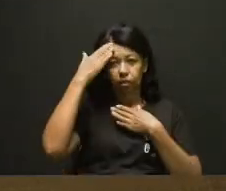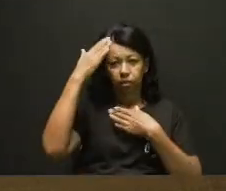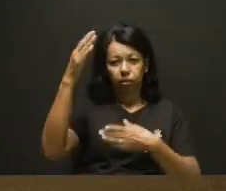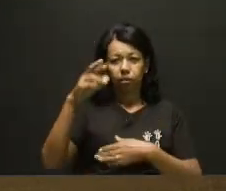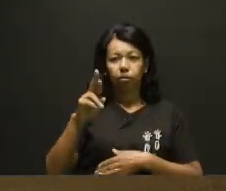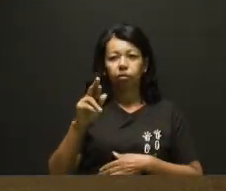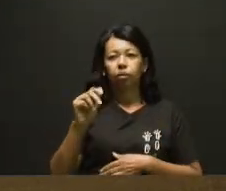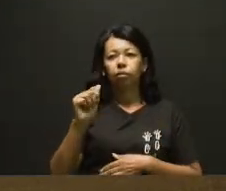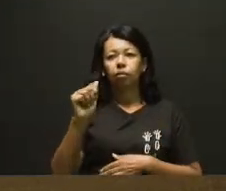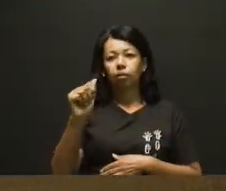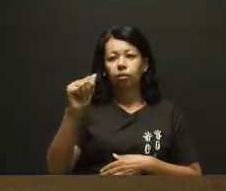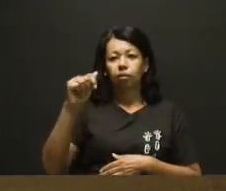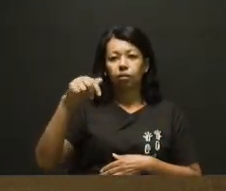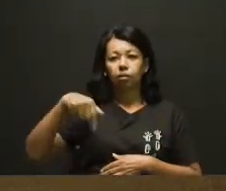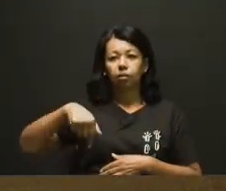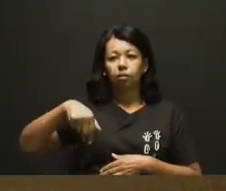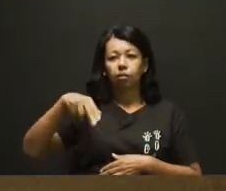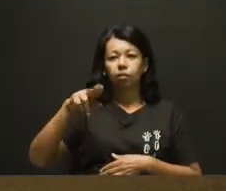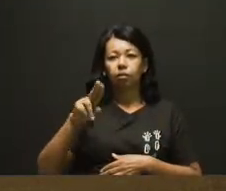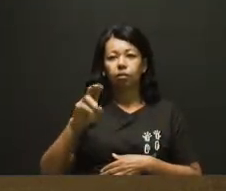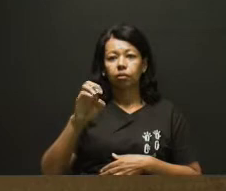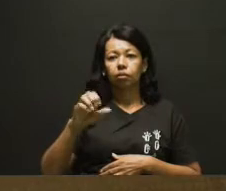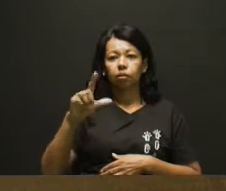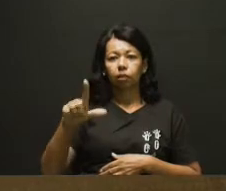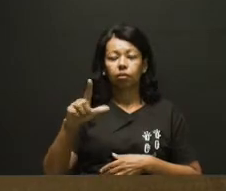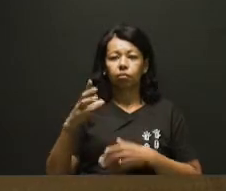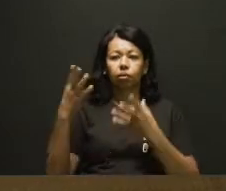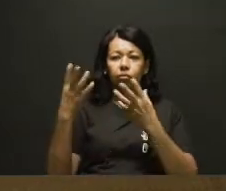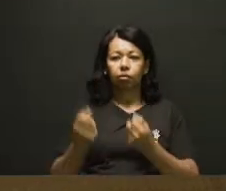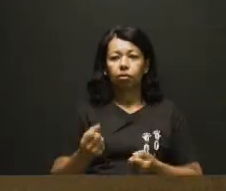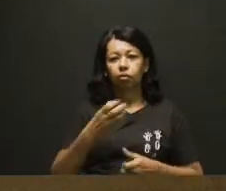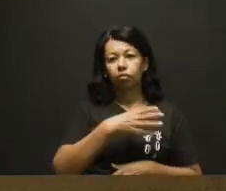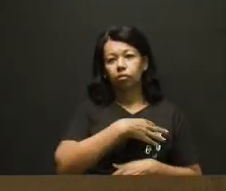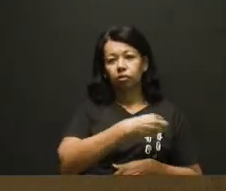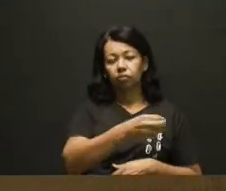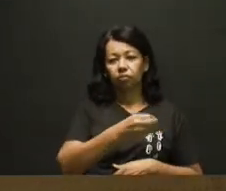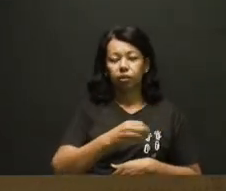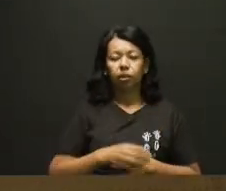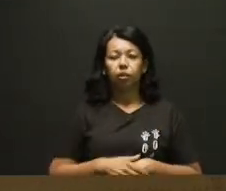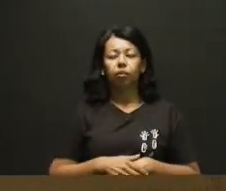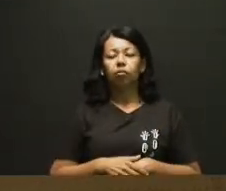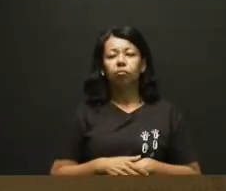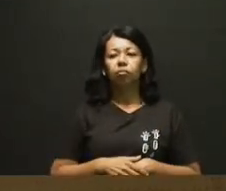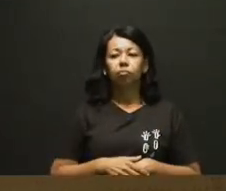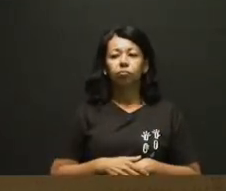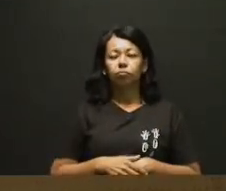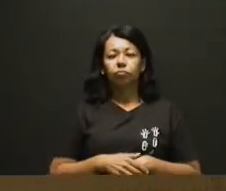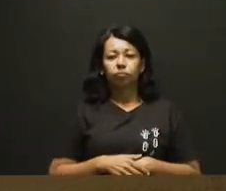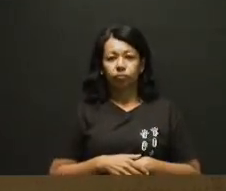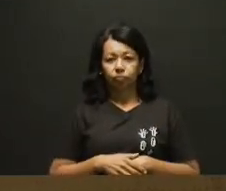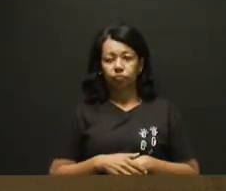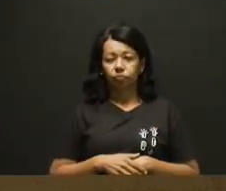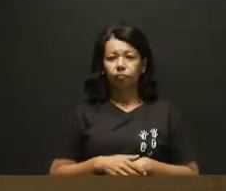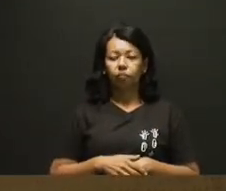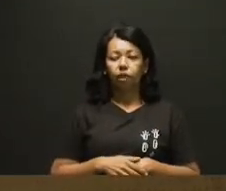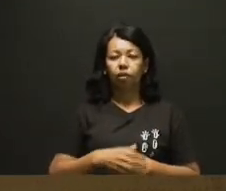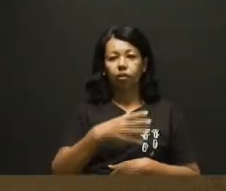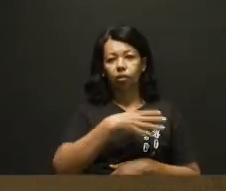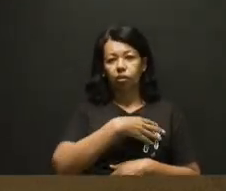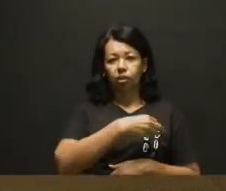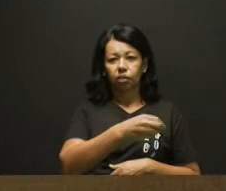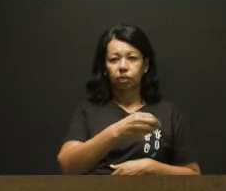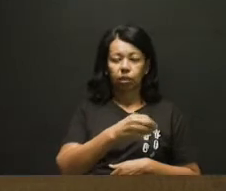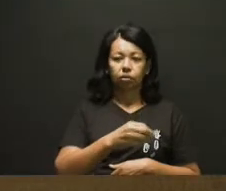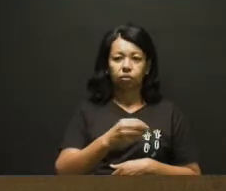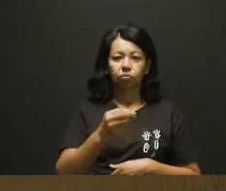embora uma senhora diretora com o meu filho minha filha eu adoro meu filho que é autista e adoro minha filha que não é é típica né